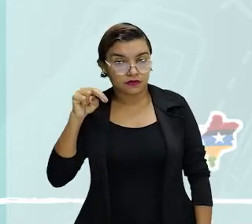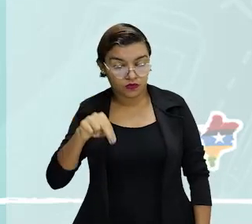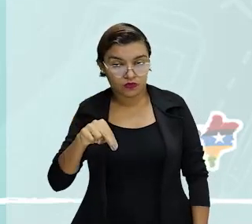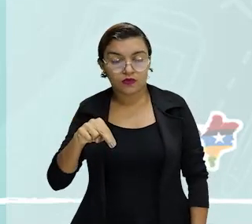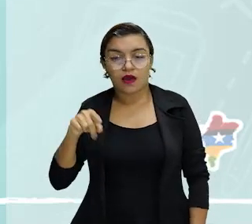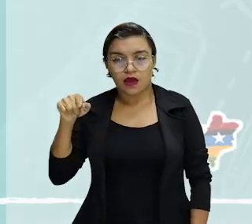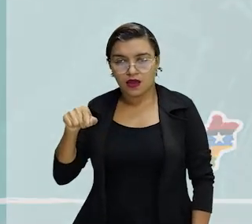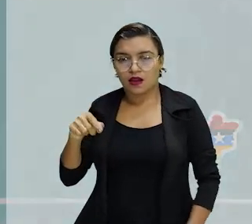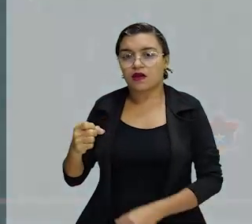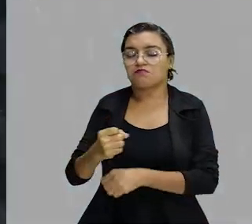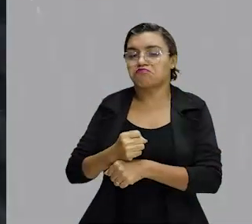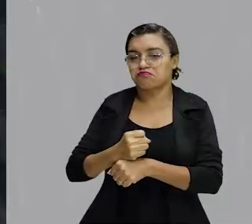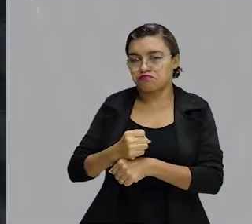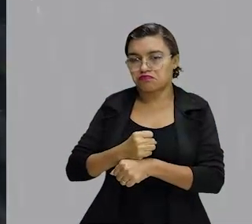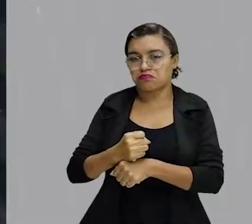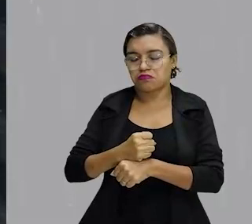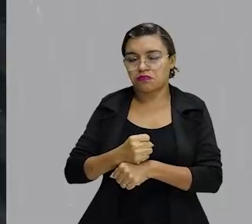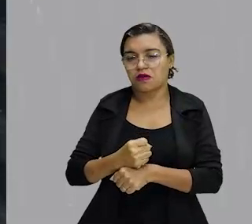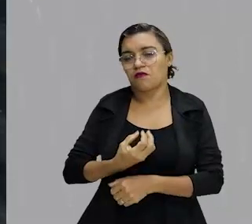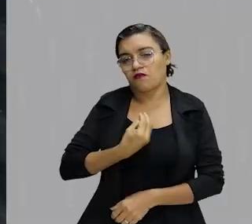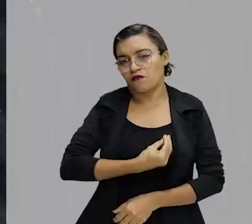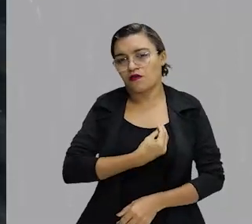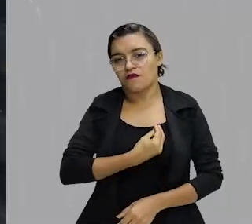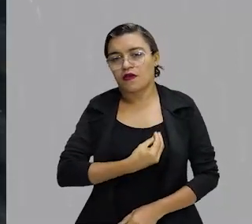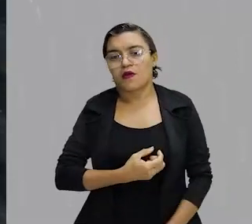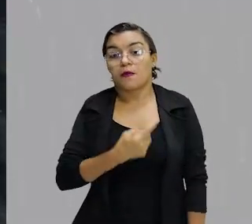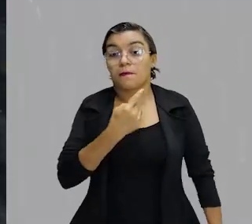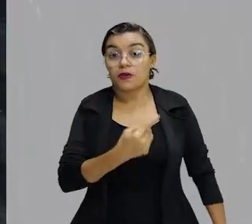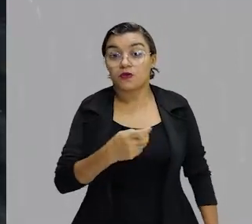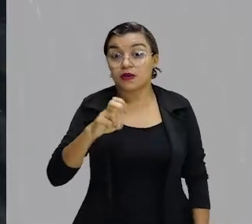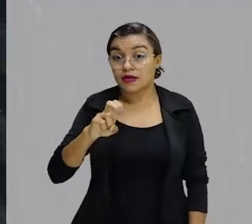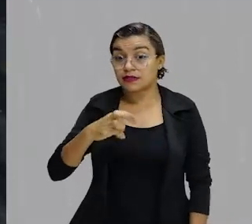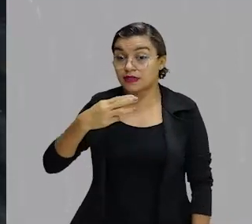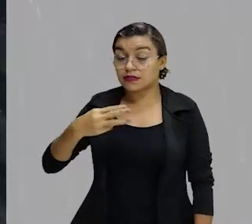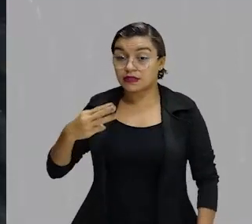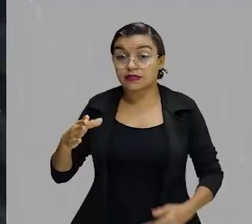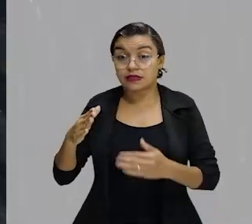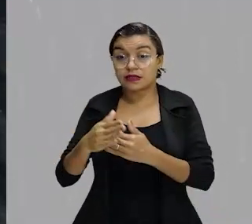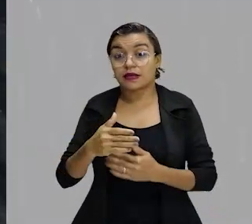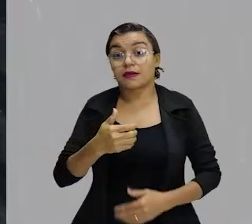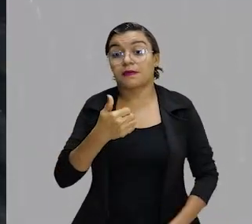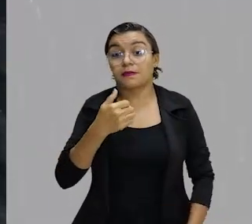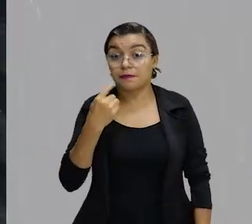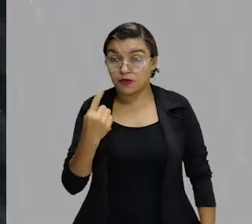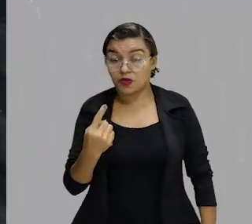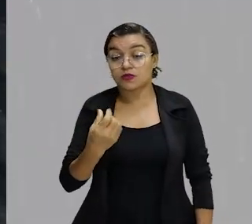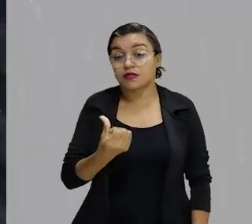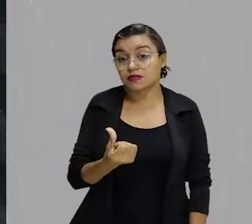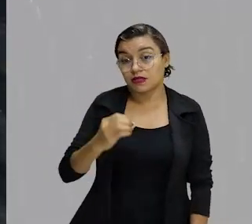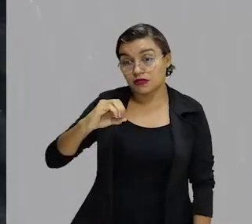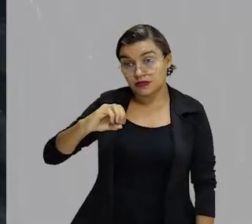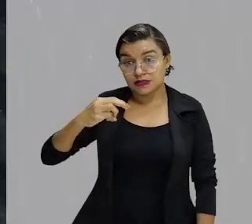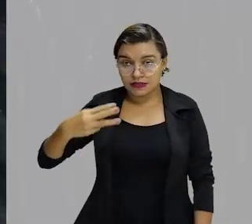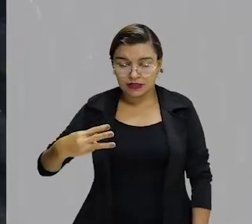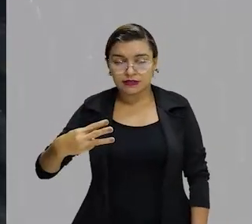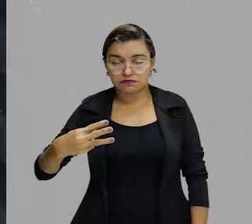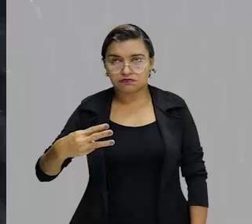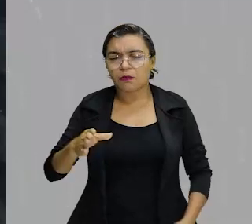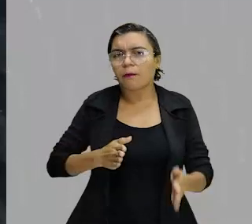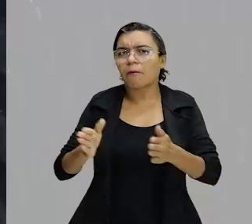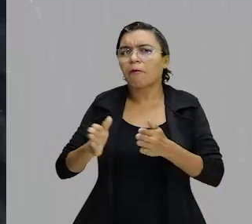1533 a 1603, foi um dos períodos mais longevos, que mais durou de reinado, e esse período ele